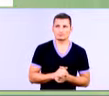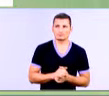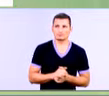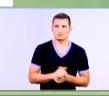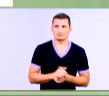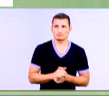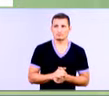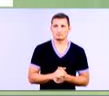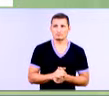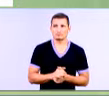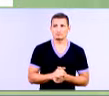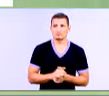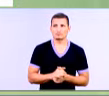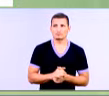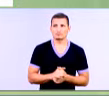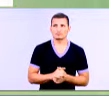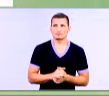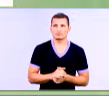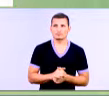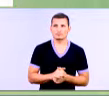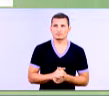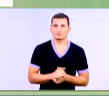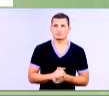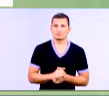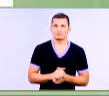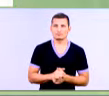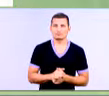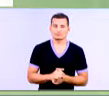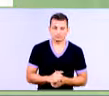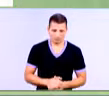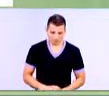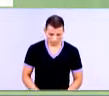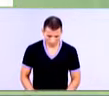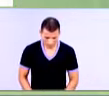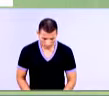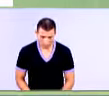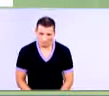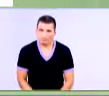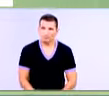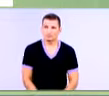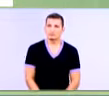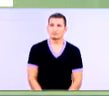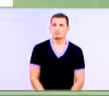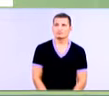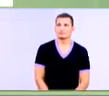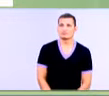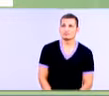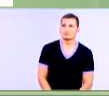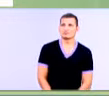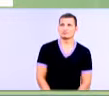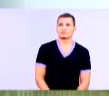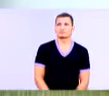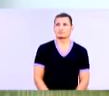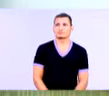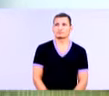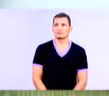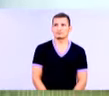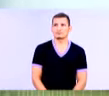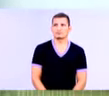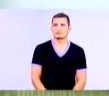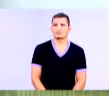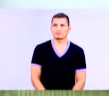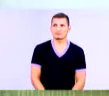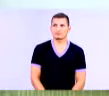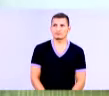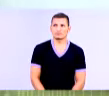esse código aqui não está ainda certo. Tenta fazer alguma coisa depois. Foi aí que eu utilizei uma tagzinha chamada to do, quer dizer, para